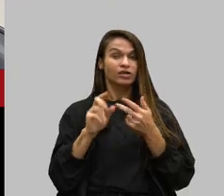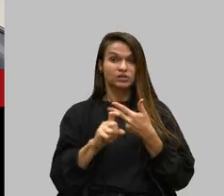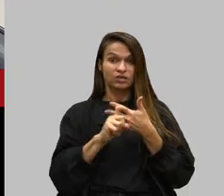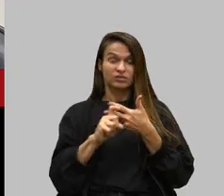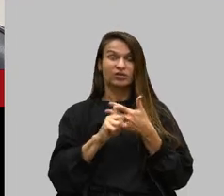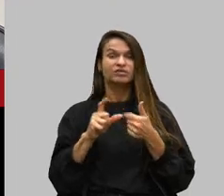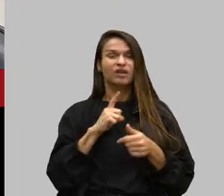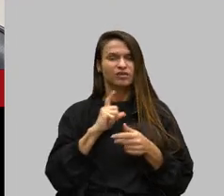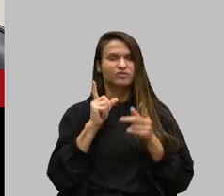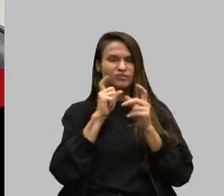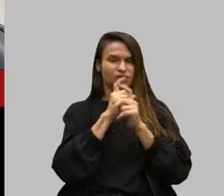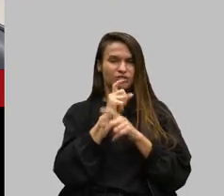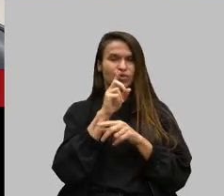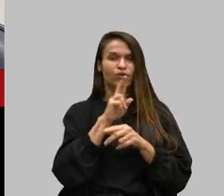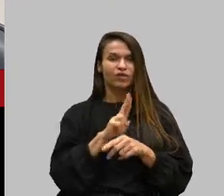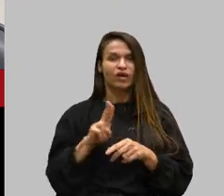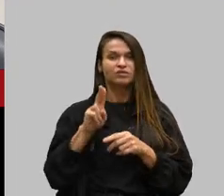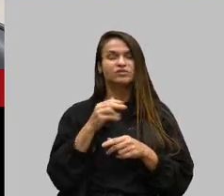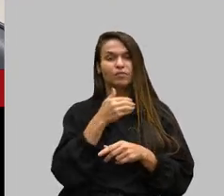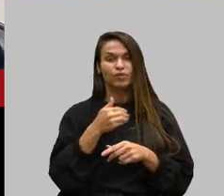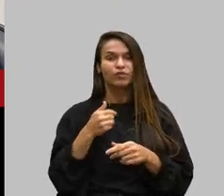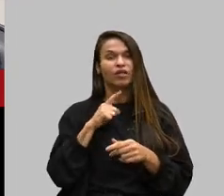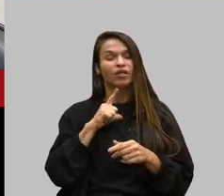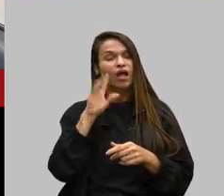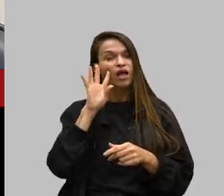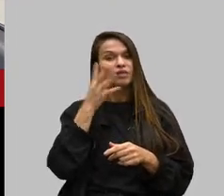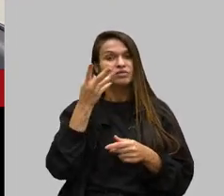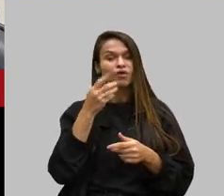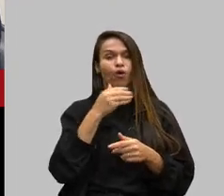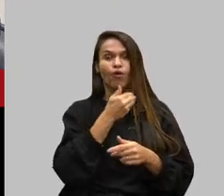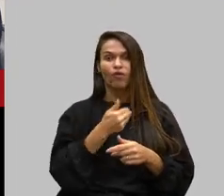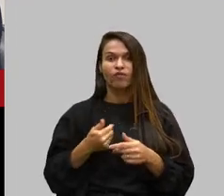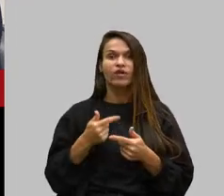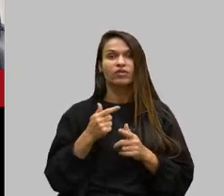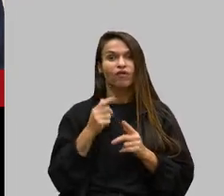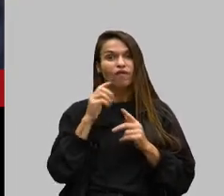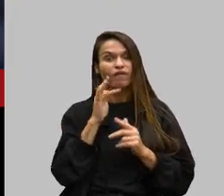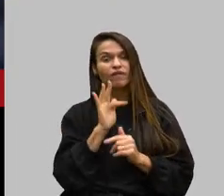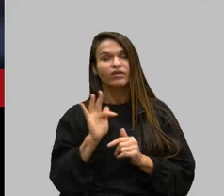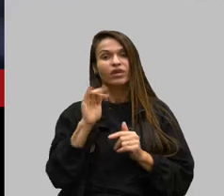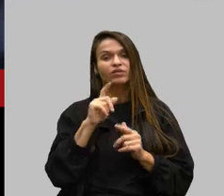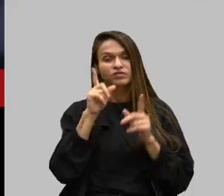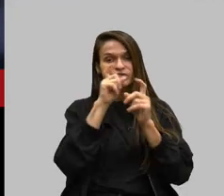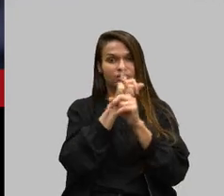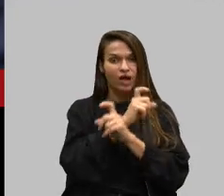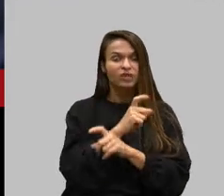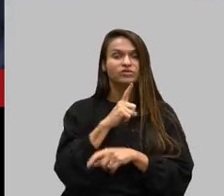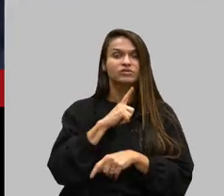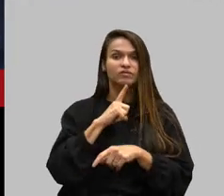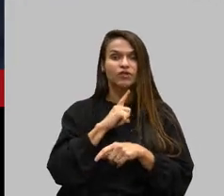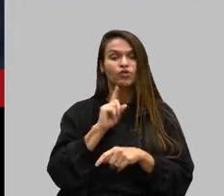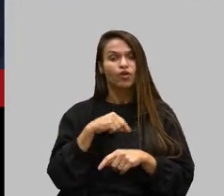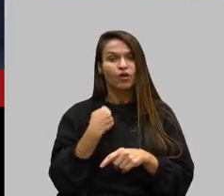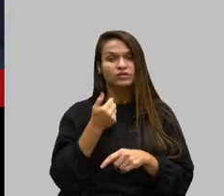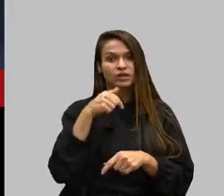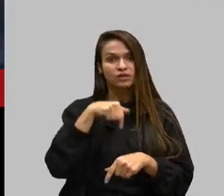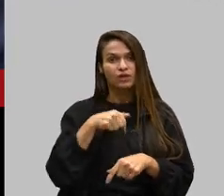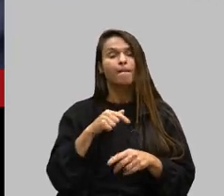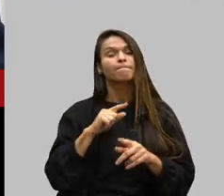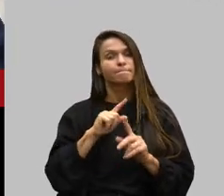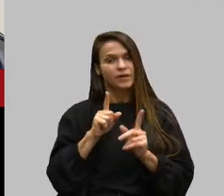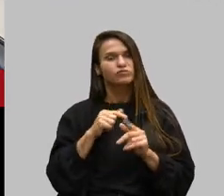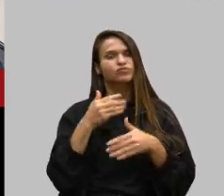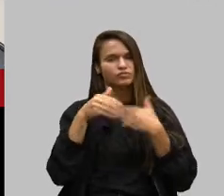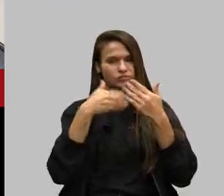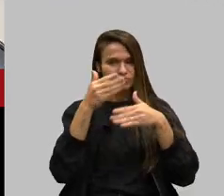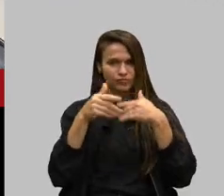públicas e a gente tem tentado resolver isso também o governo federal tá tendo essa dificuldade teve essa dificuldade E nós daqui mas a gente vai avançar porque